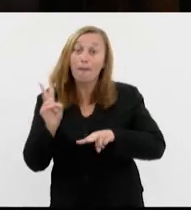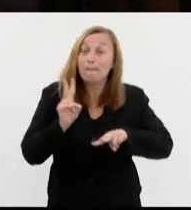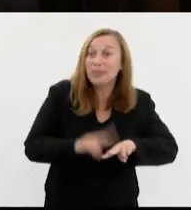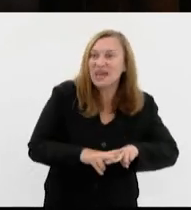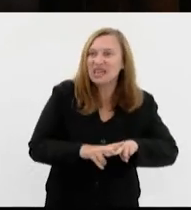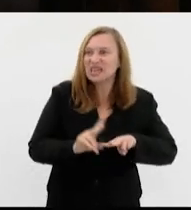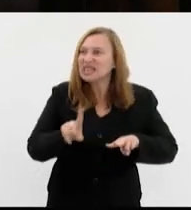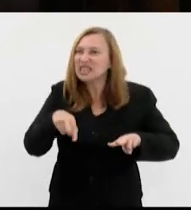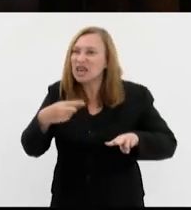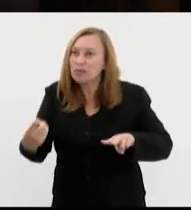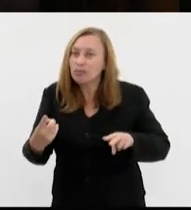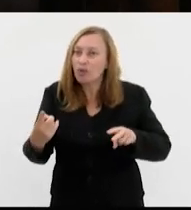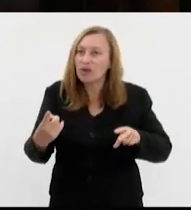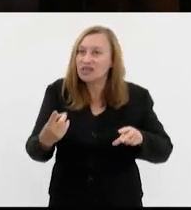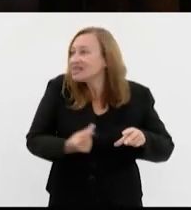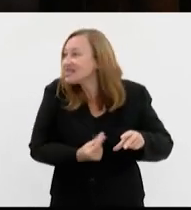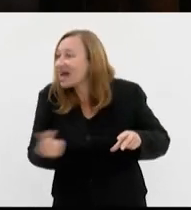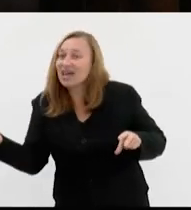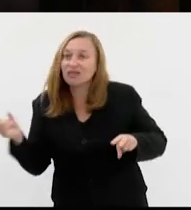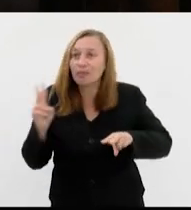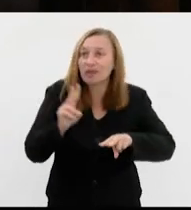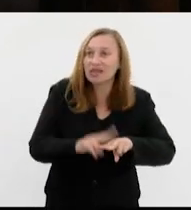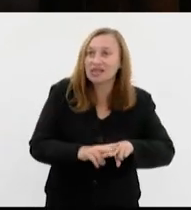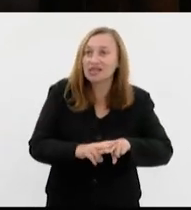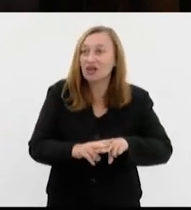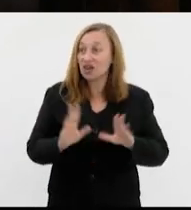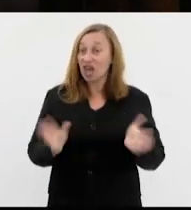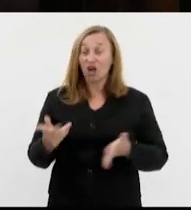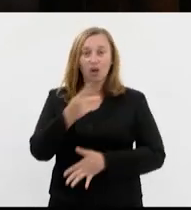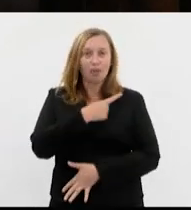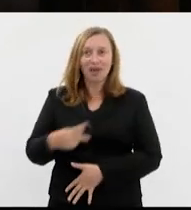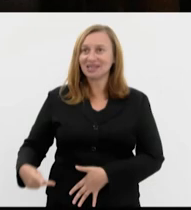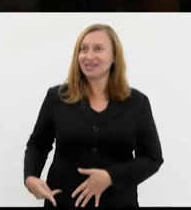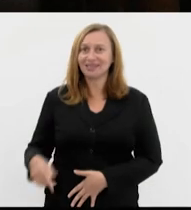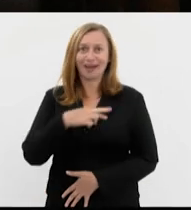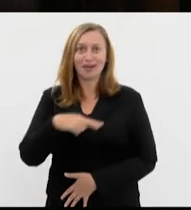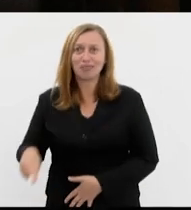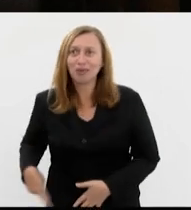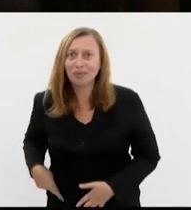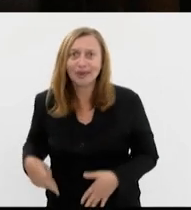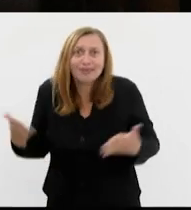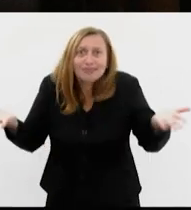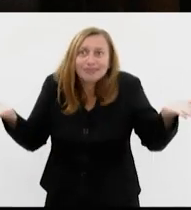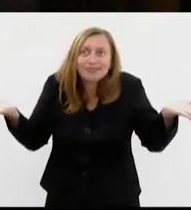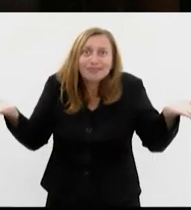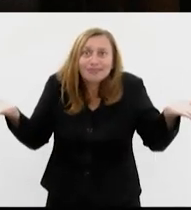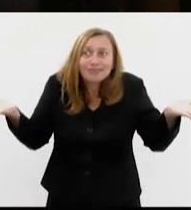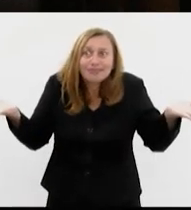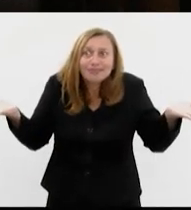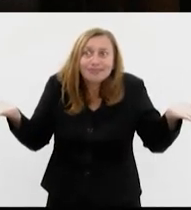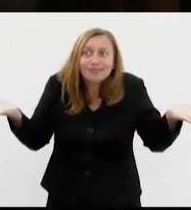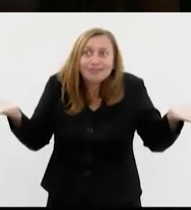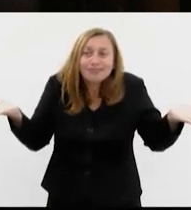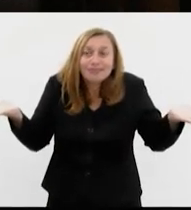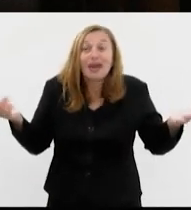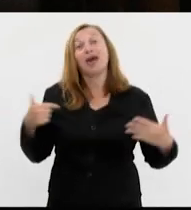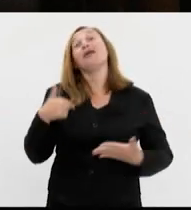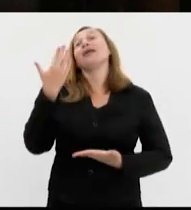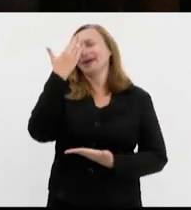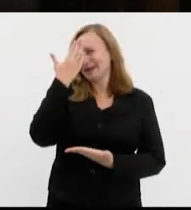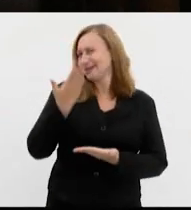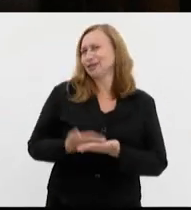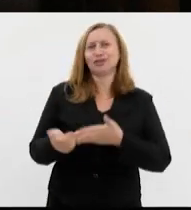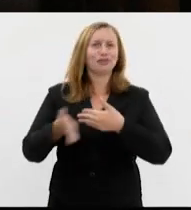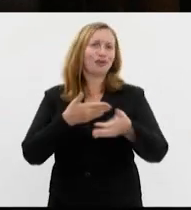Depois descondenaram ele e colocaram ele como presidente da República. Então, eu acredito em